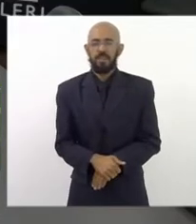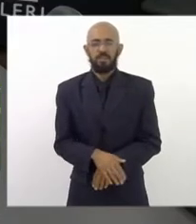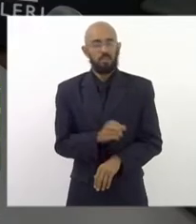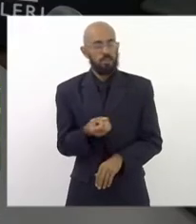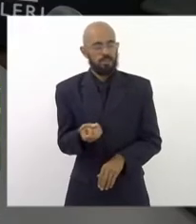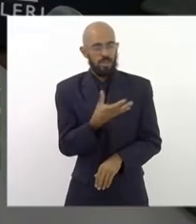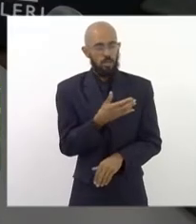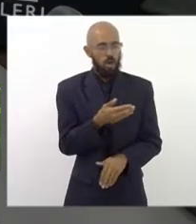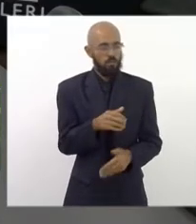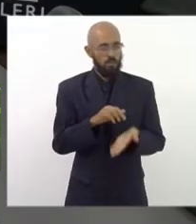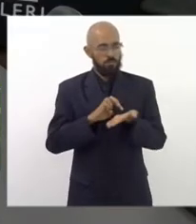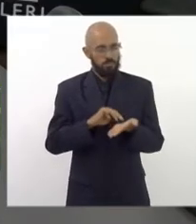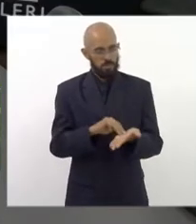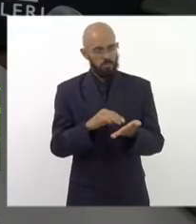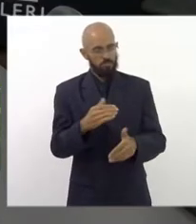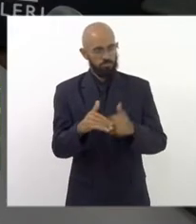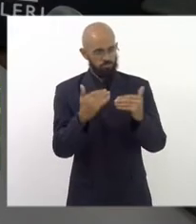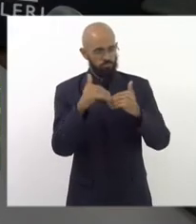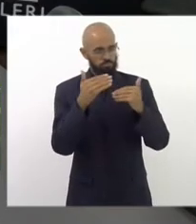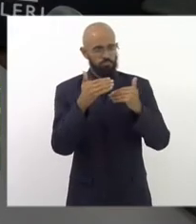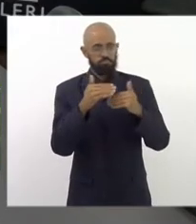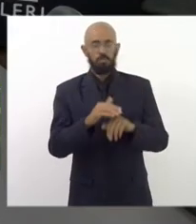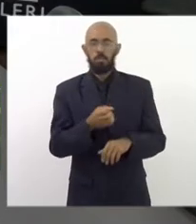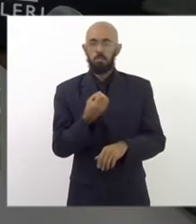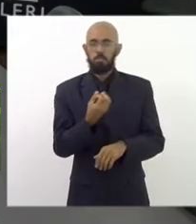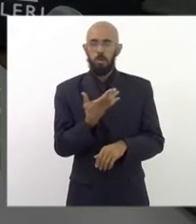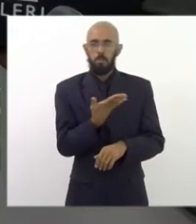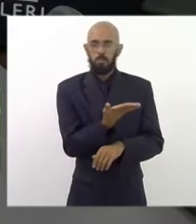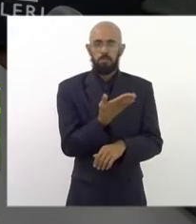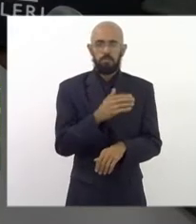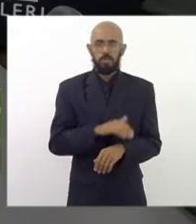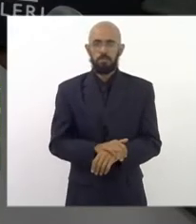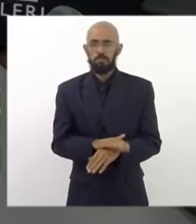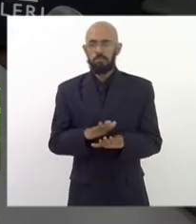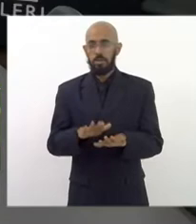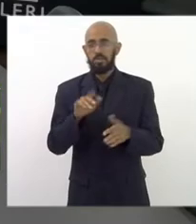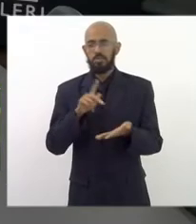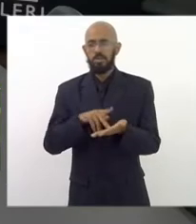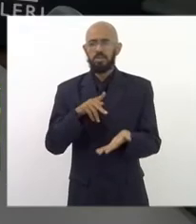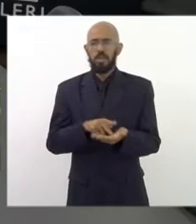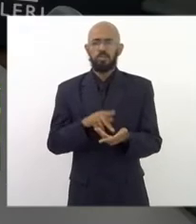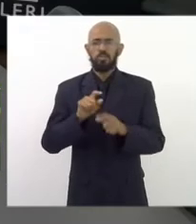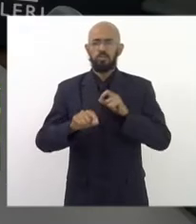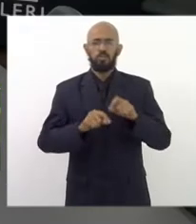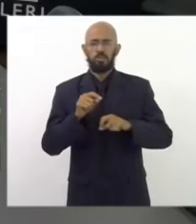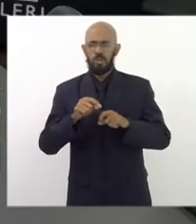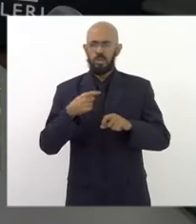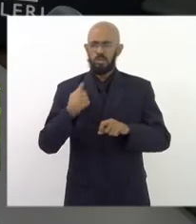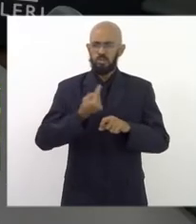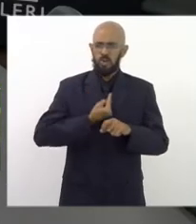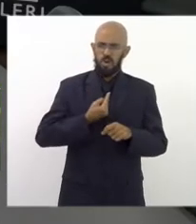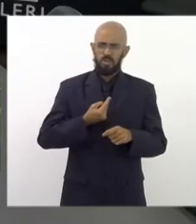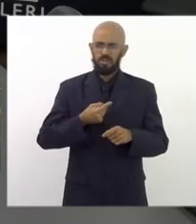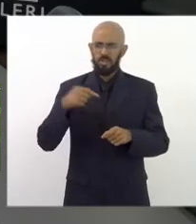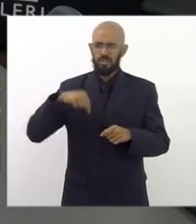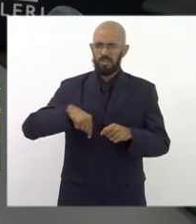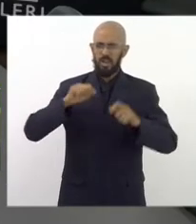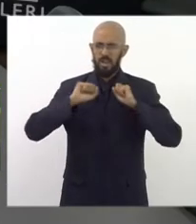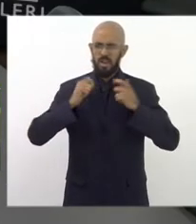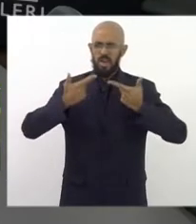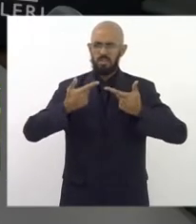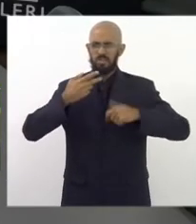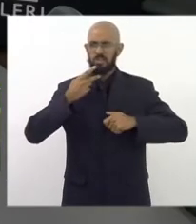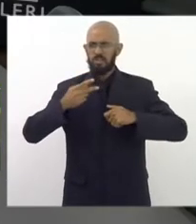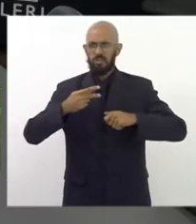missão. Agora, de fato, nós temos batido muito nessa tecla aqui no Parlamento,